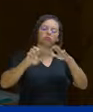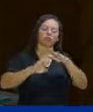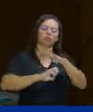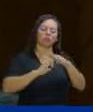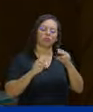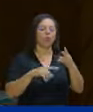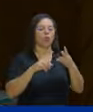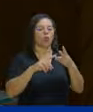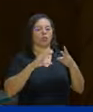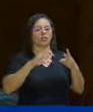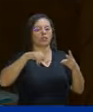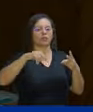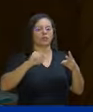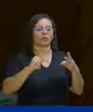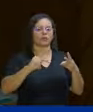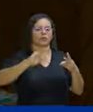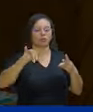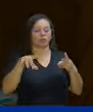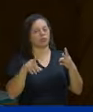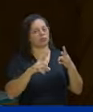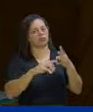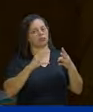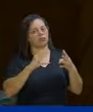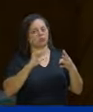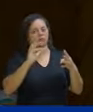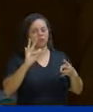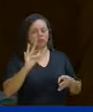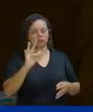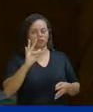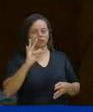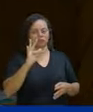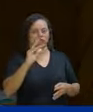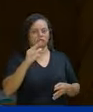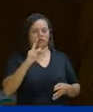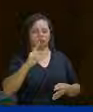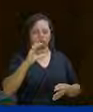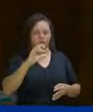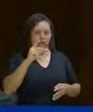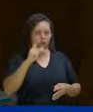o CNPJ e o endereço, fecho aspas.